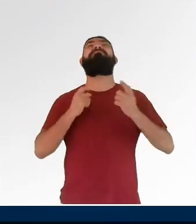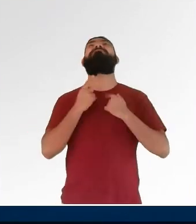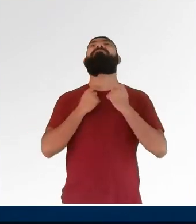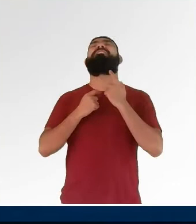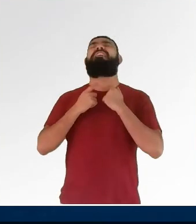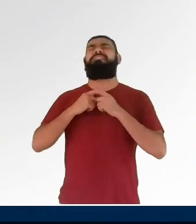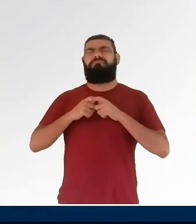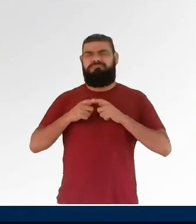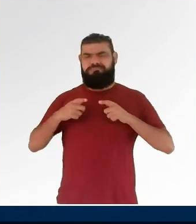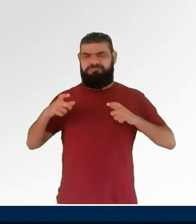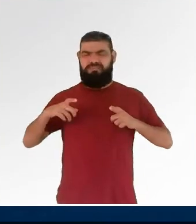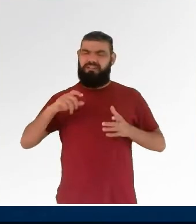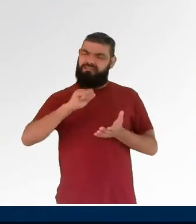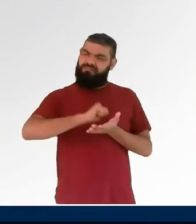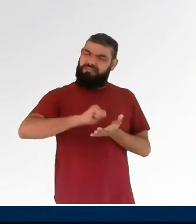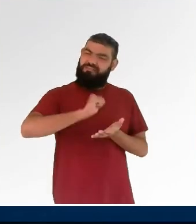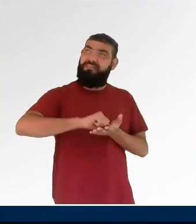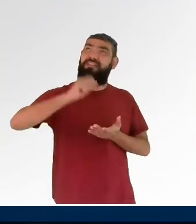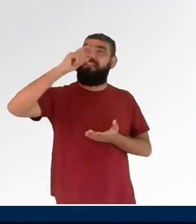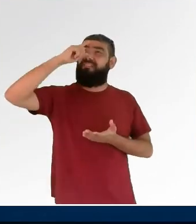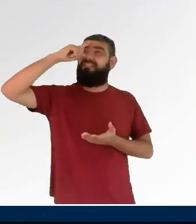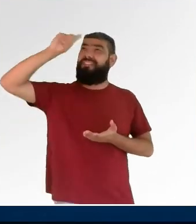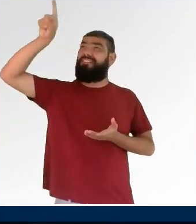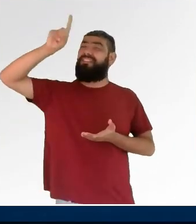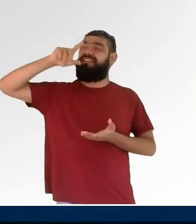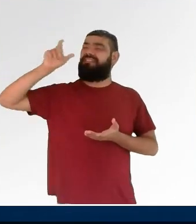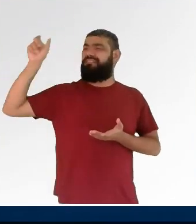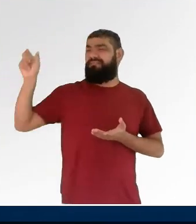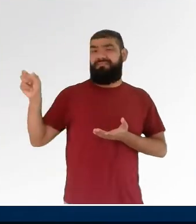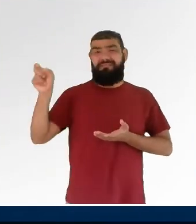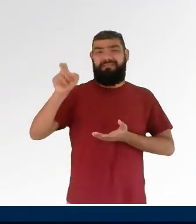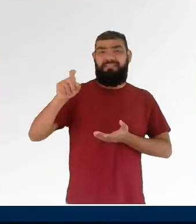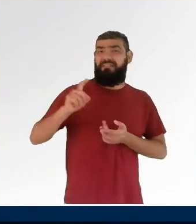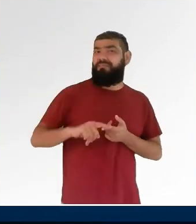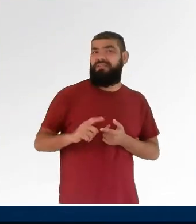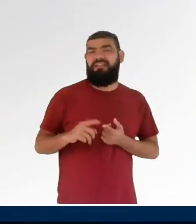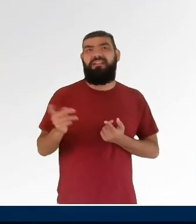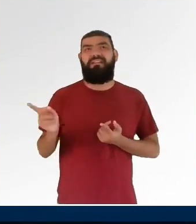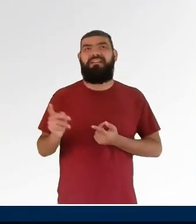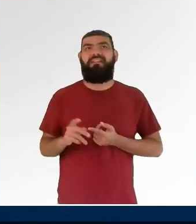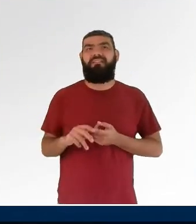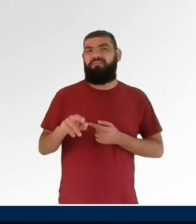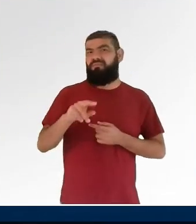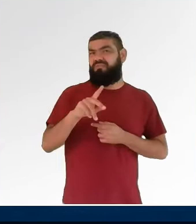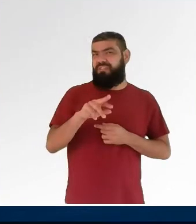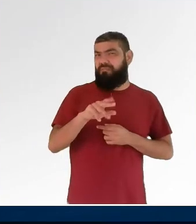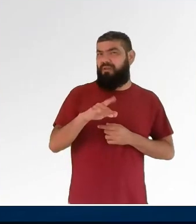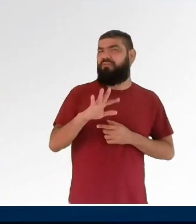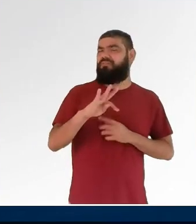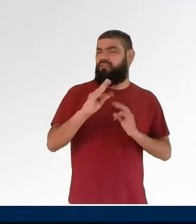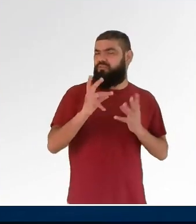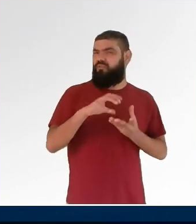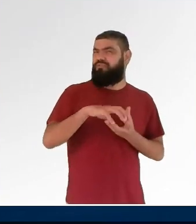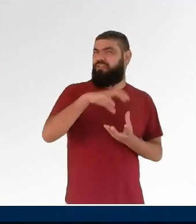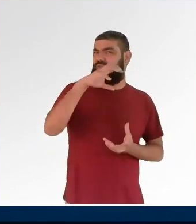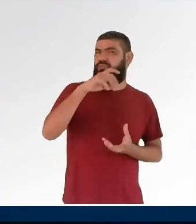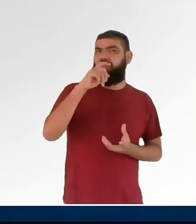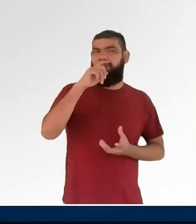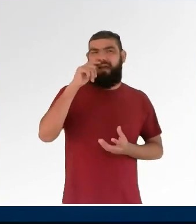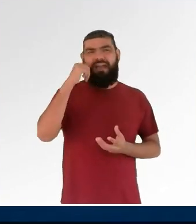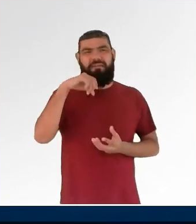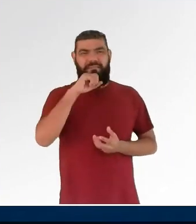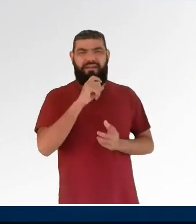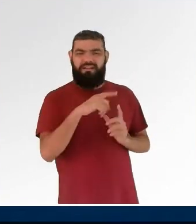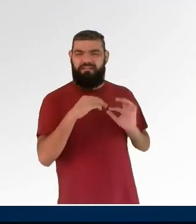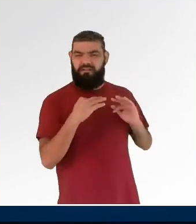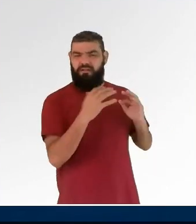escrevia inventando personagens, porque pelo fato de os irmãos já serem todos adultos, pai e mãe, e viver em um espaço em que